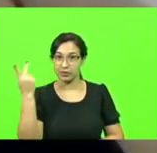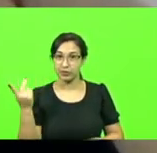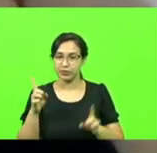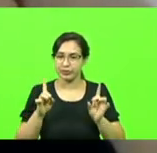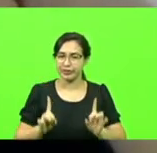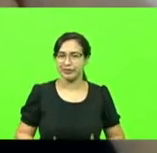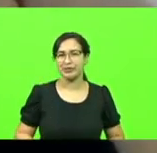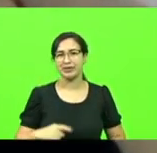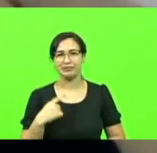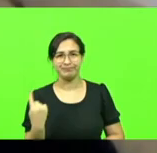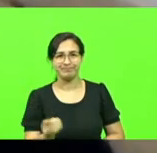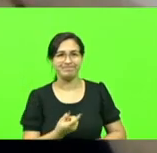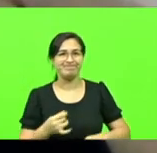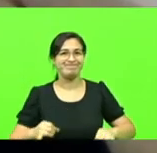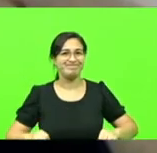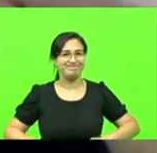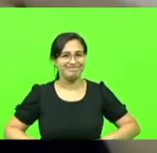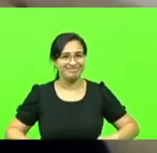sofrendo muito.